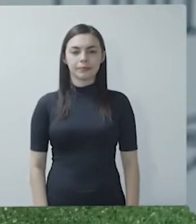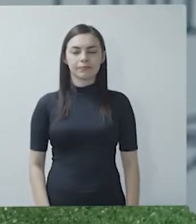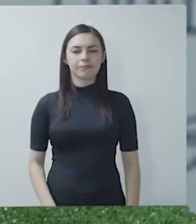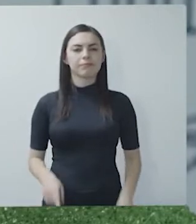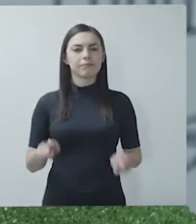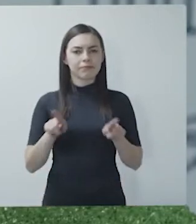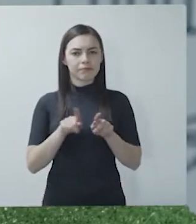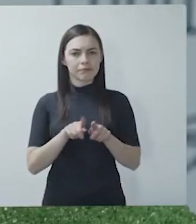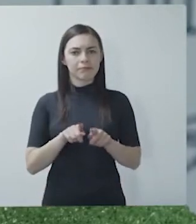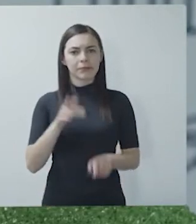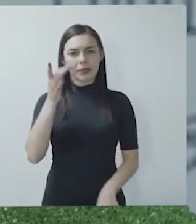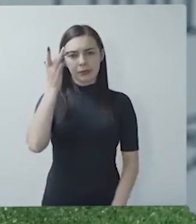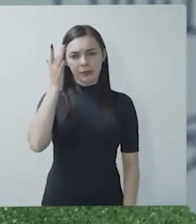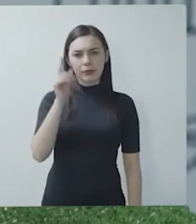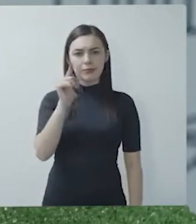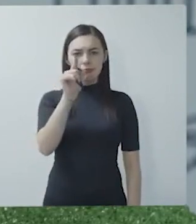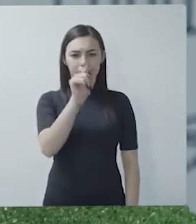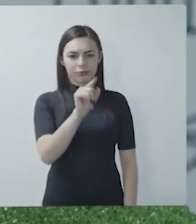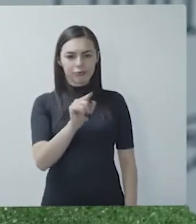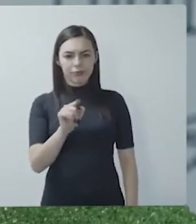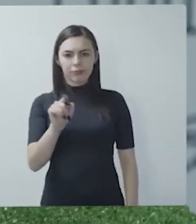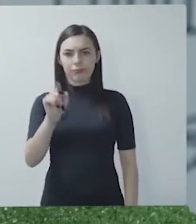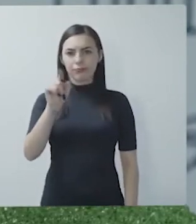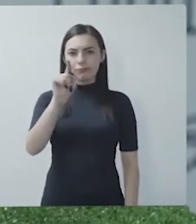também, uma voltinha.